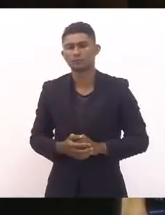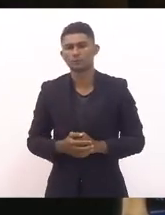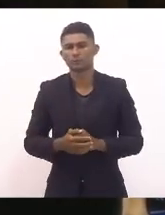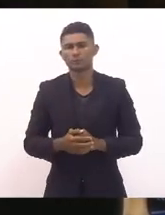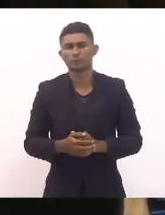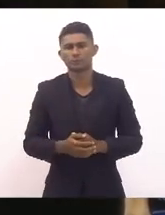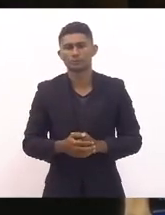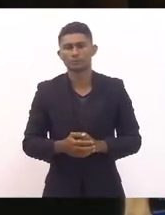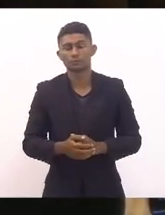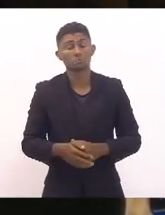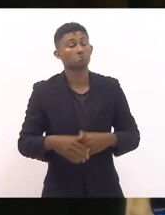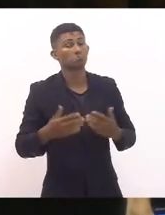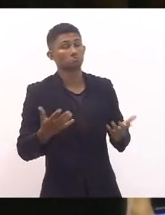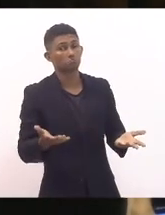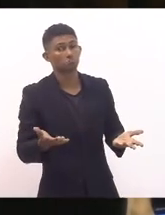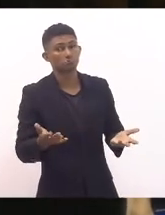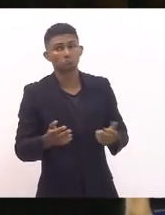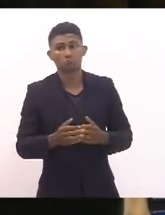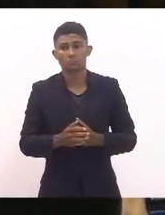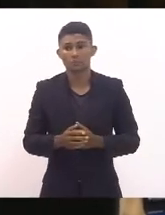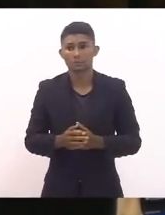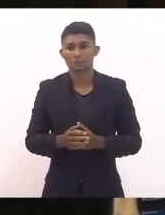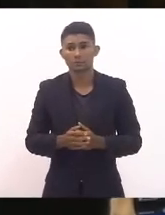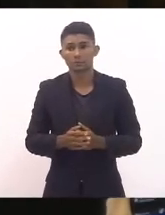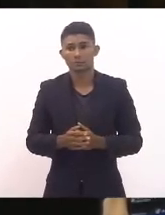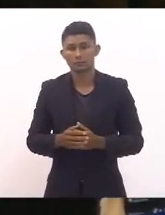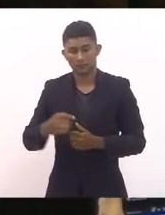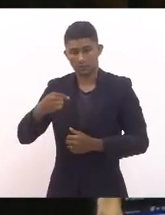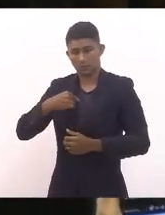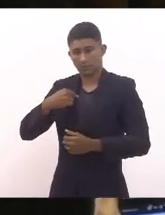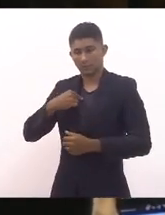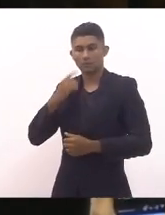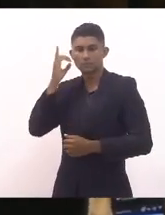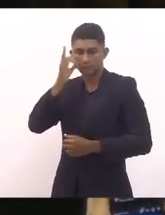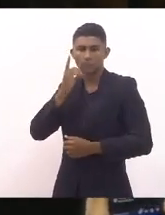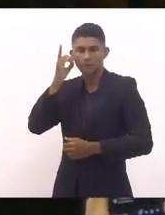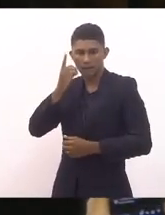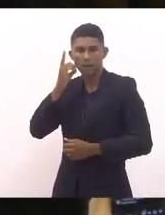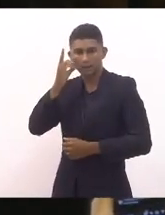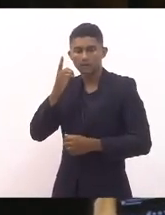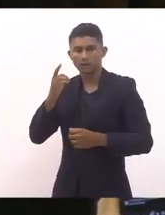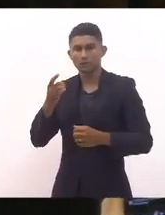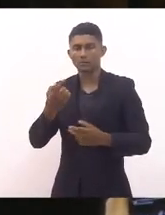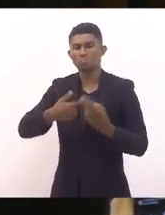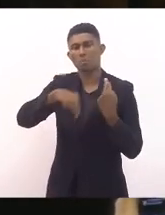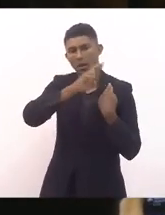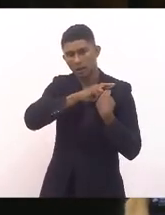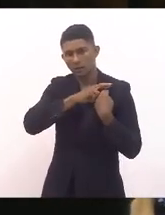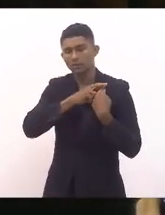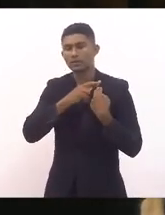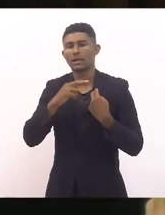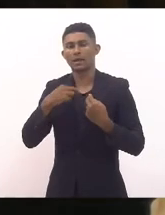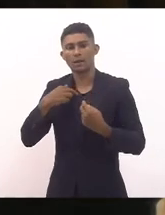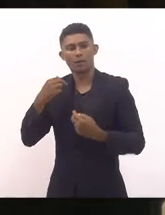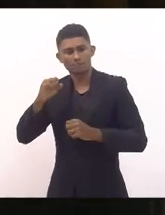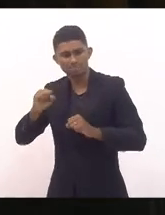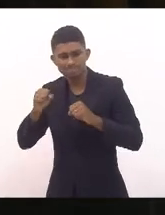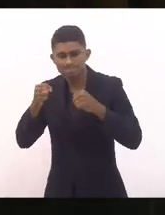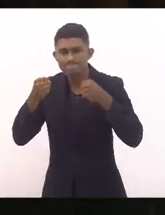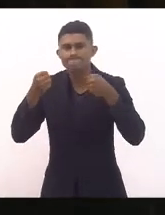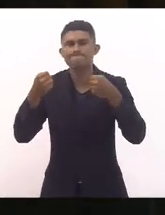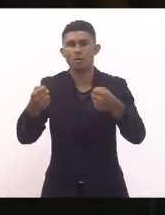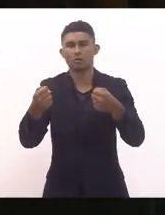Deputada, até onde está na sua esfera legislativa, eu fiz tudo o que pude, mas eu não parei somente por